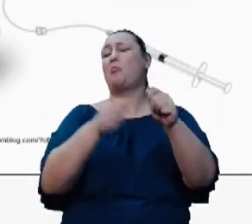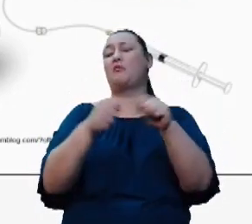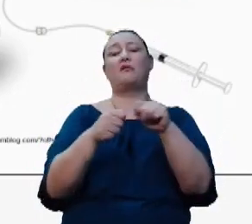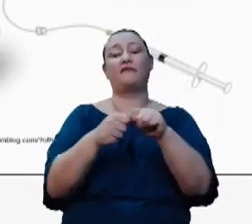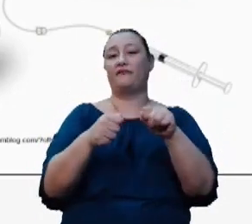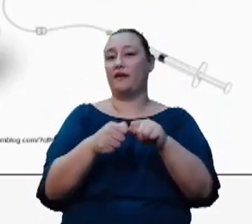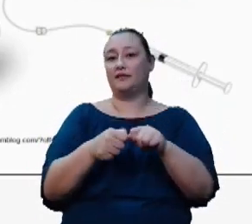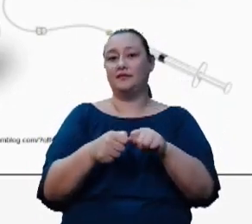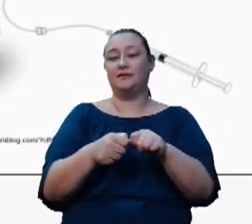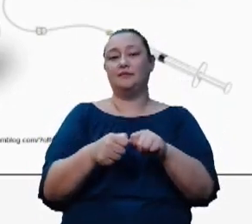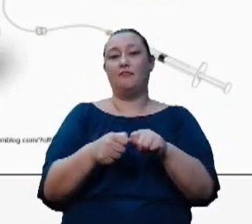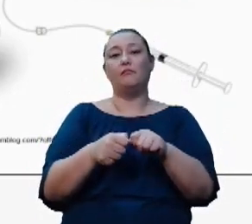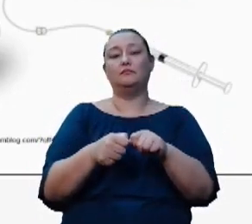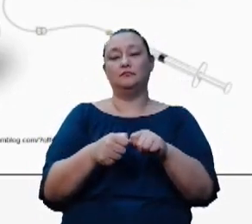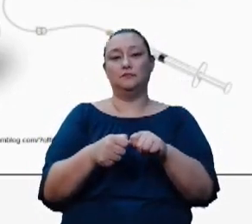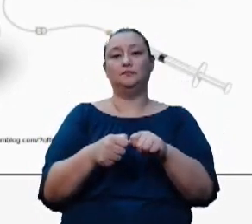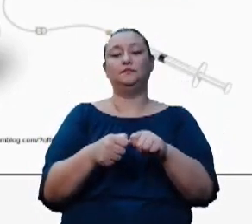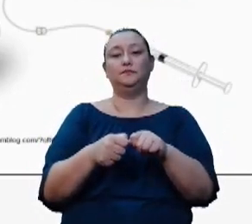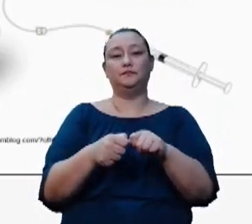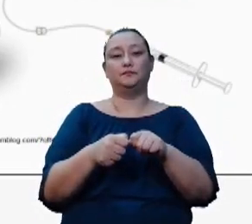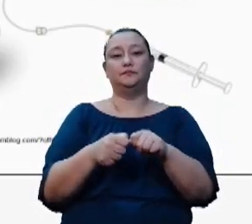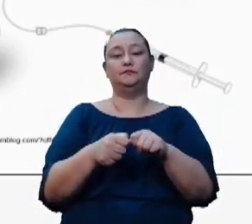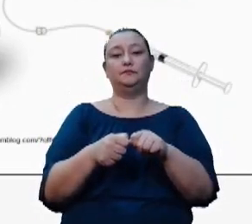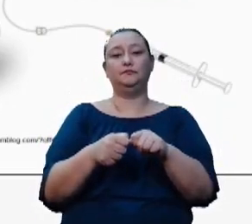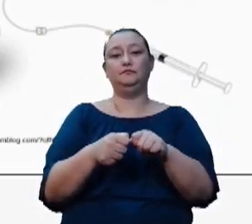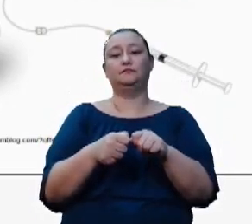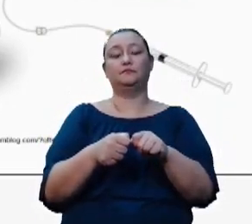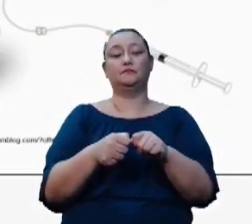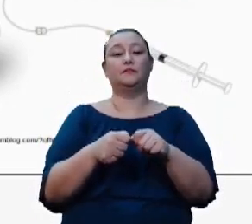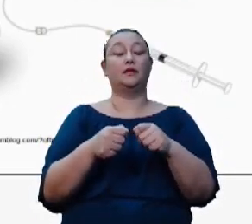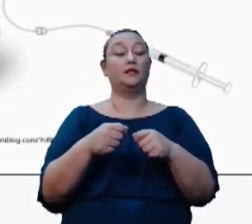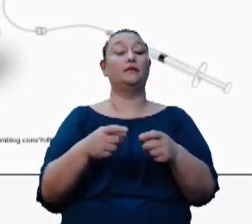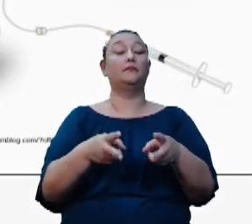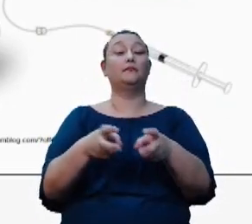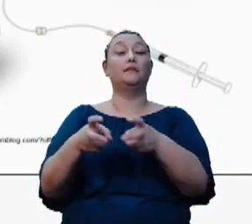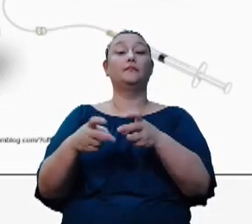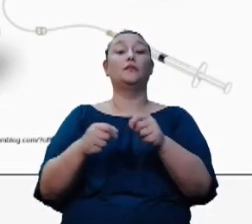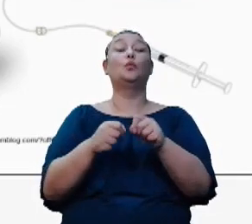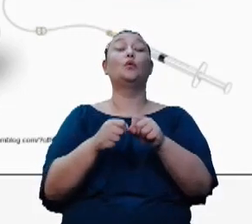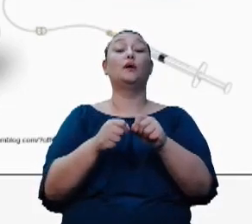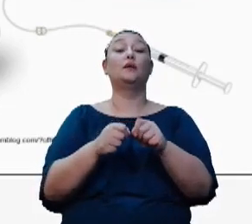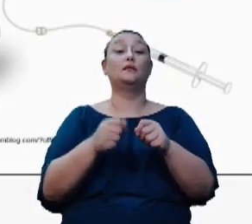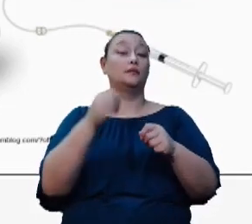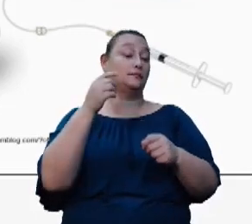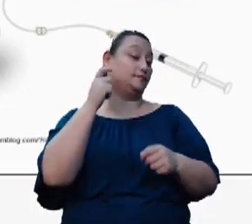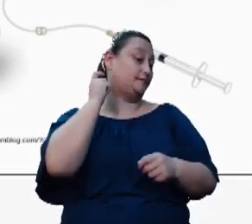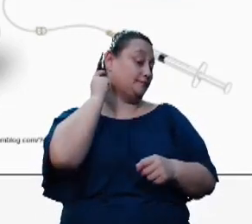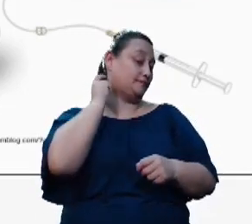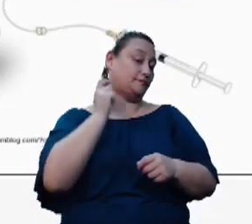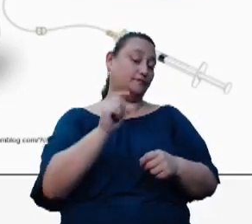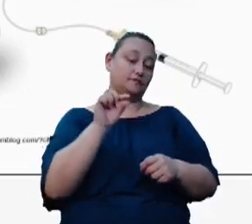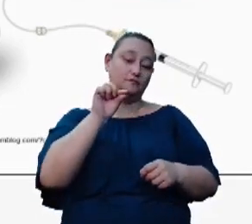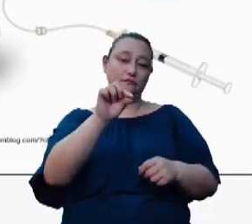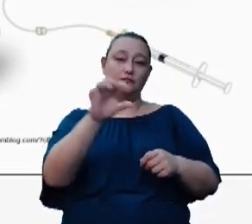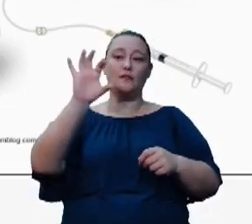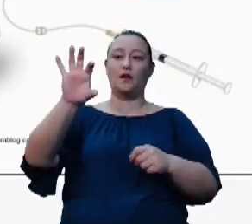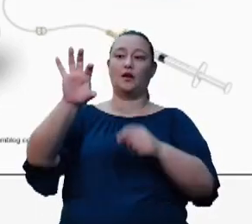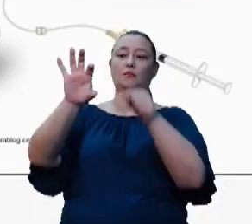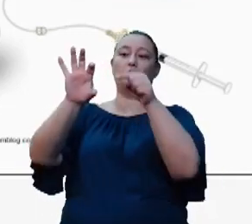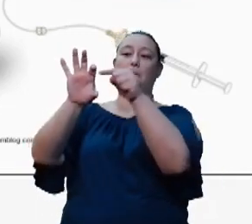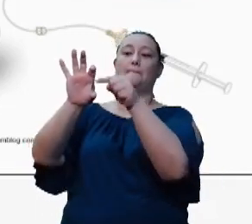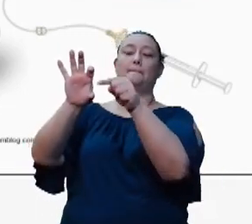gente tem que aceder ao diafragma do dispositivo, que é aquela região que fica bem no meio do dispositivo de armazenamento.